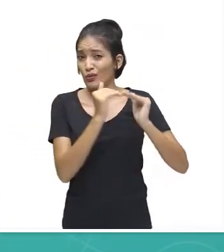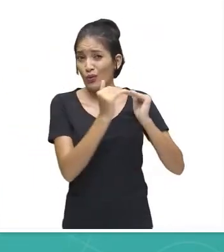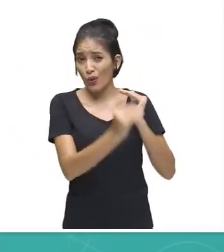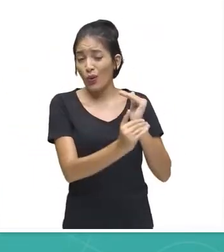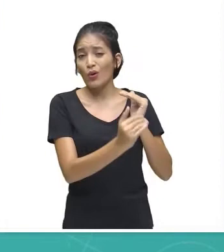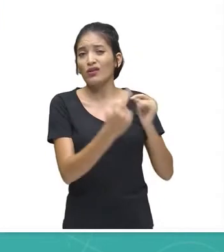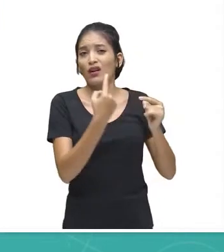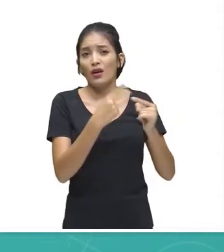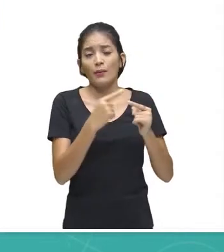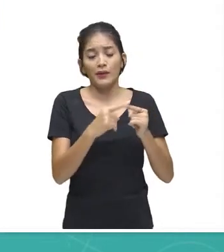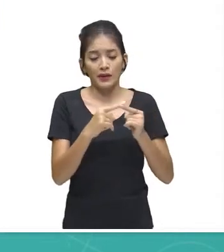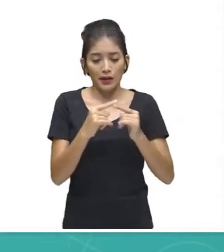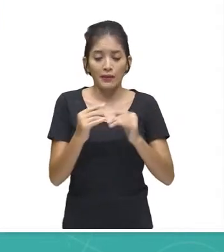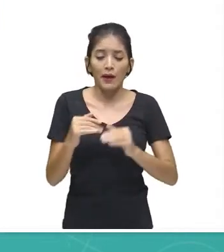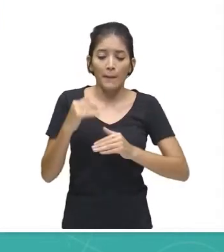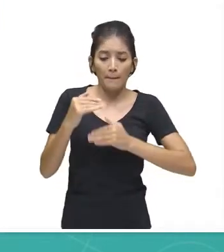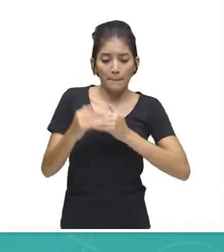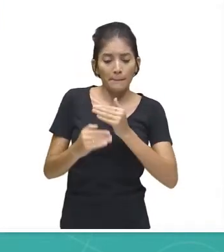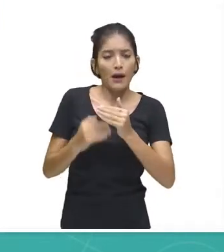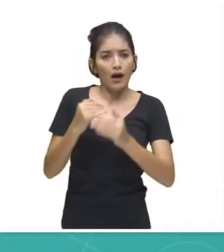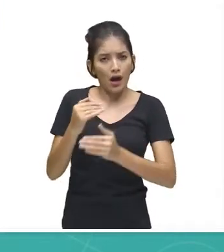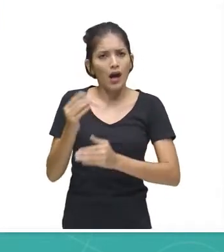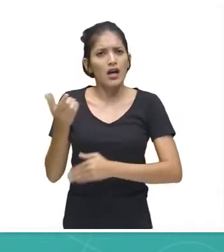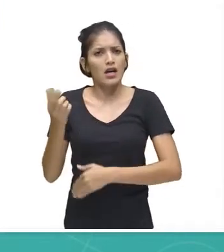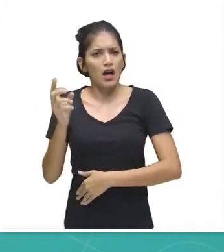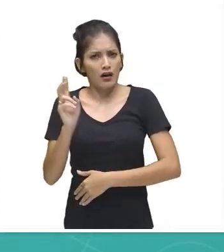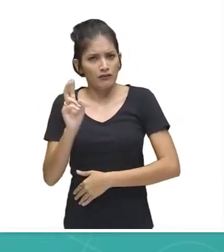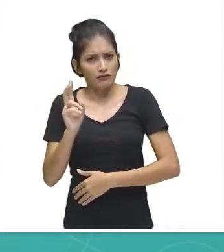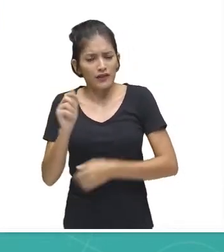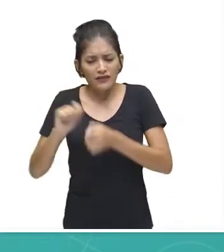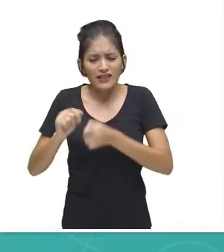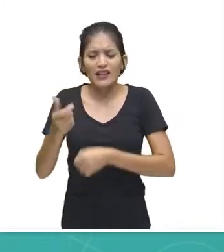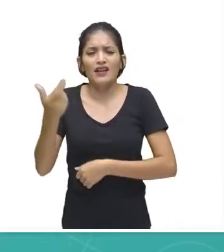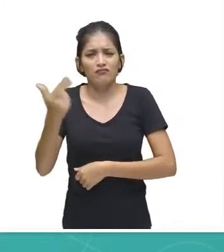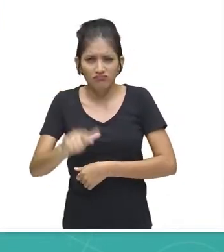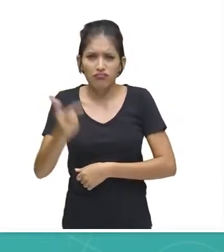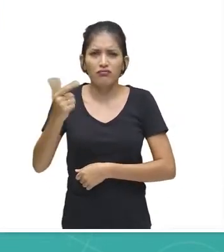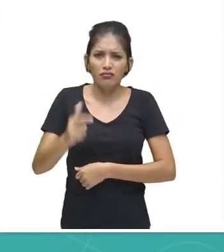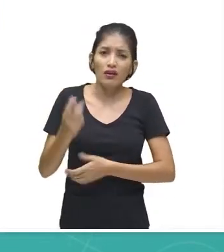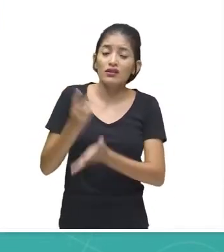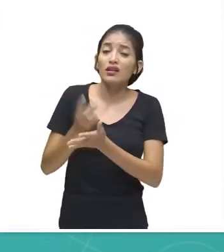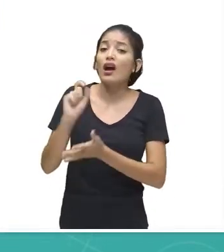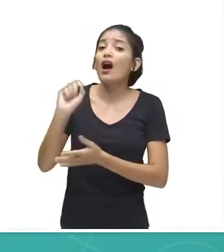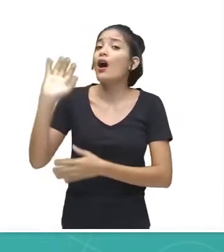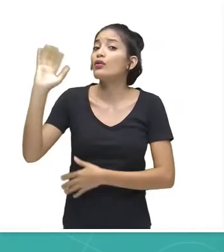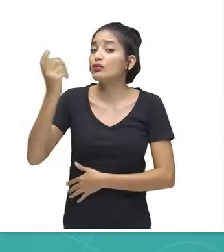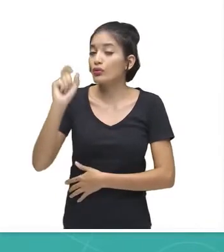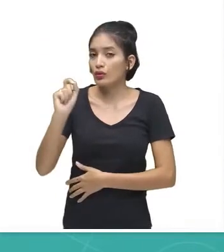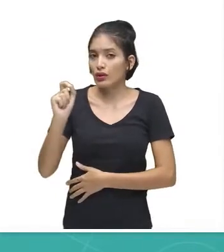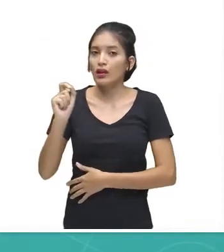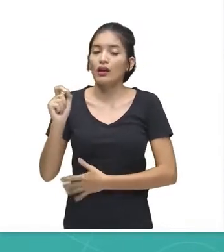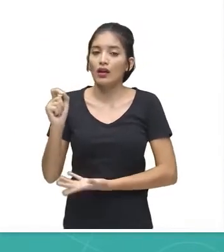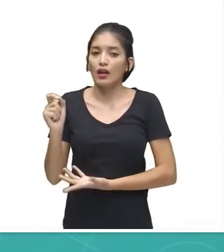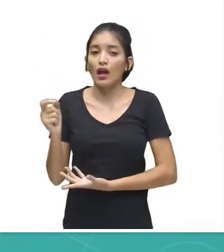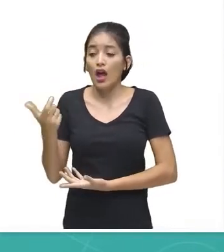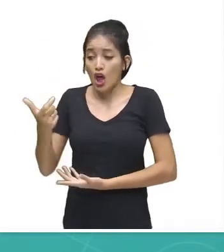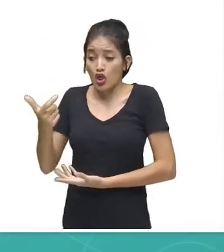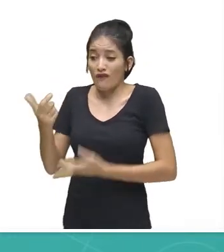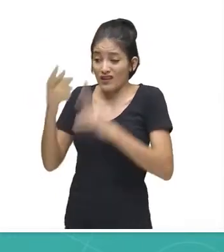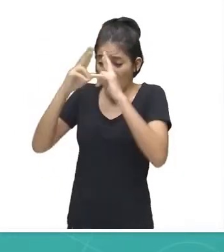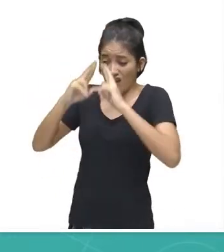no decorrer daquela atitude repetidamente, o que vai acontecer? Ele vai perder o respeito